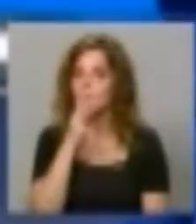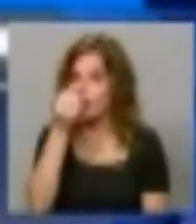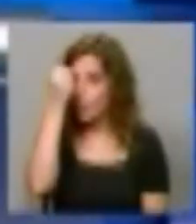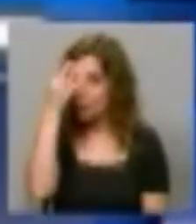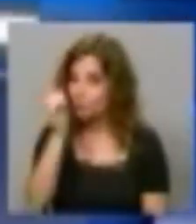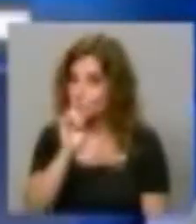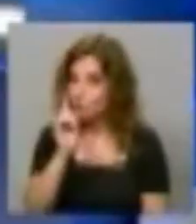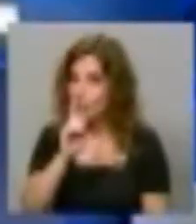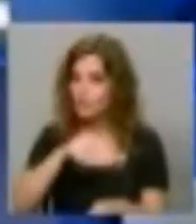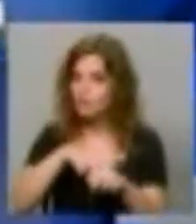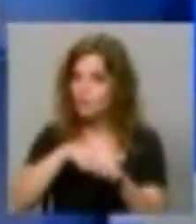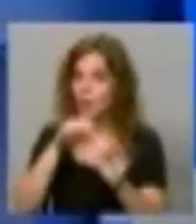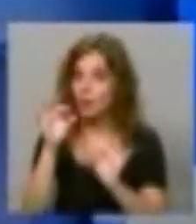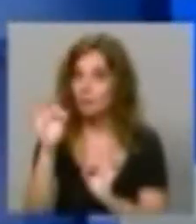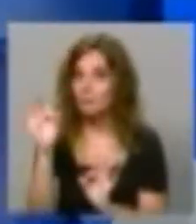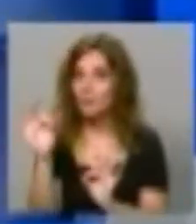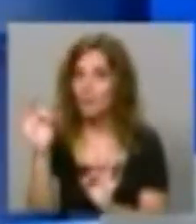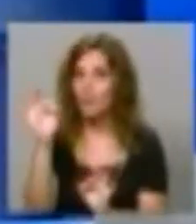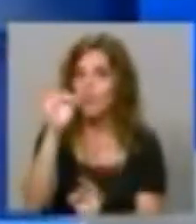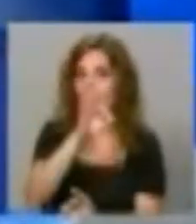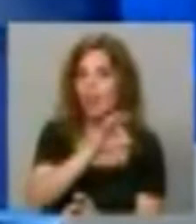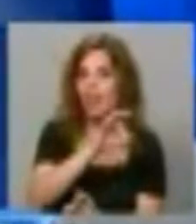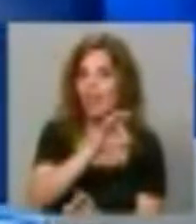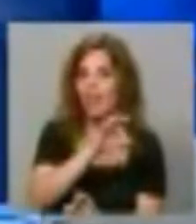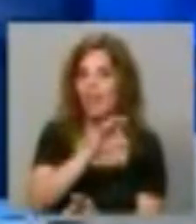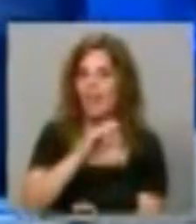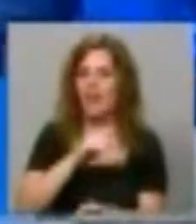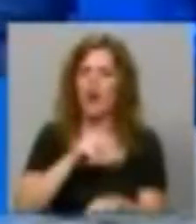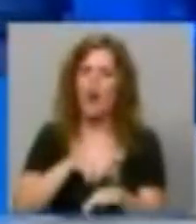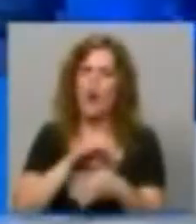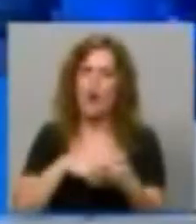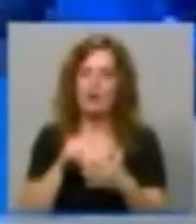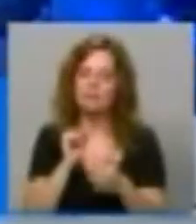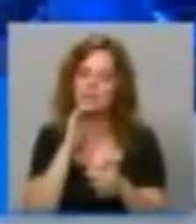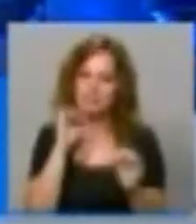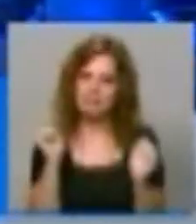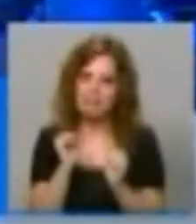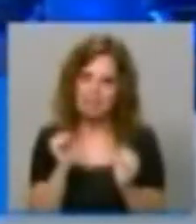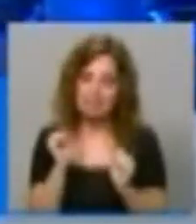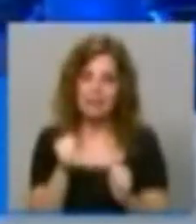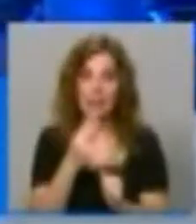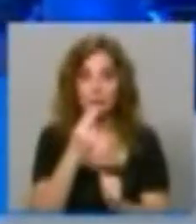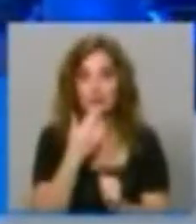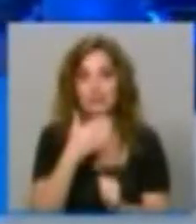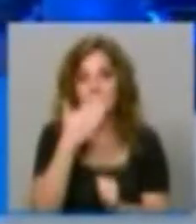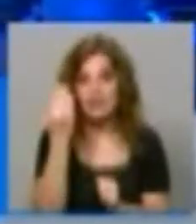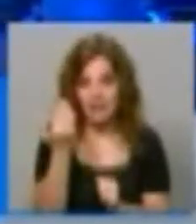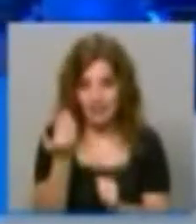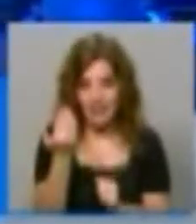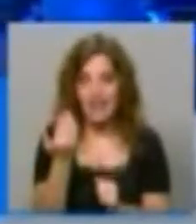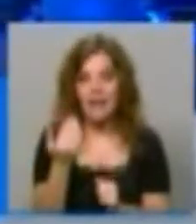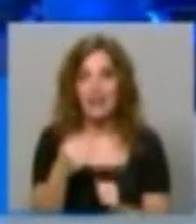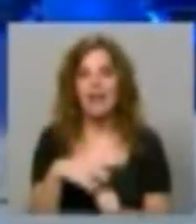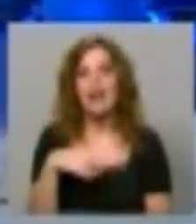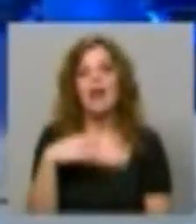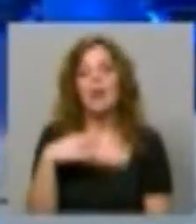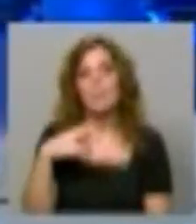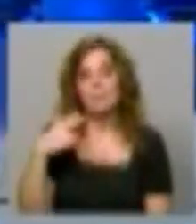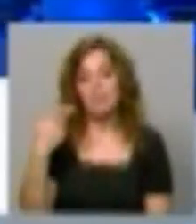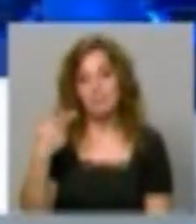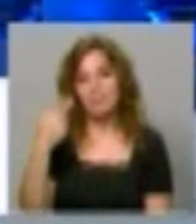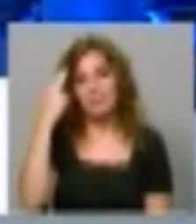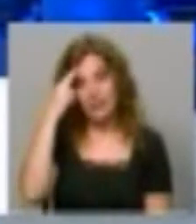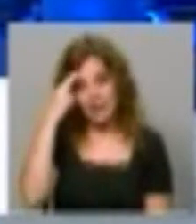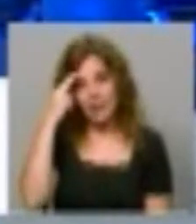hora vai mudar e passamos para o chamado horário de inverno às duas da manhã no continente e na área os relógios vão atrasar uma hora